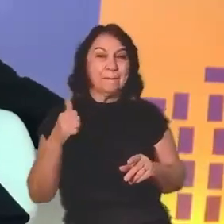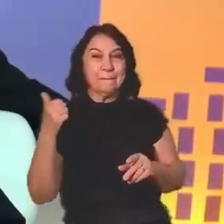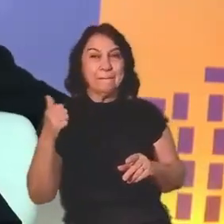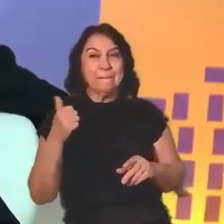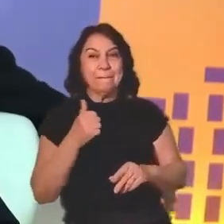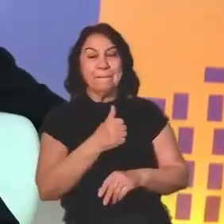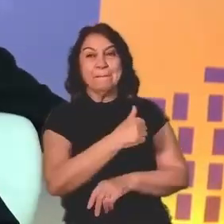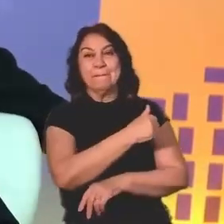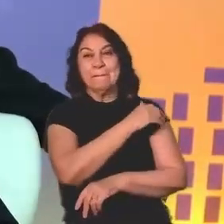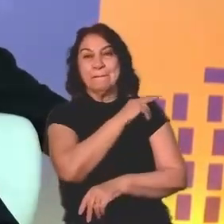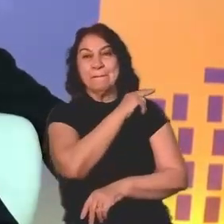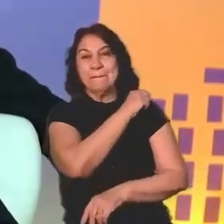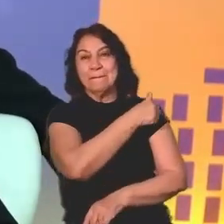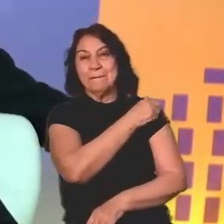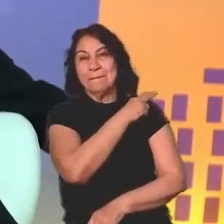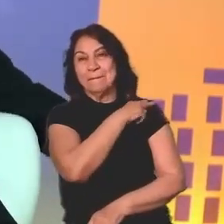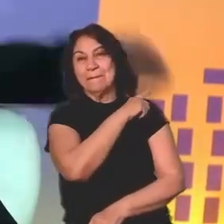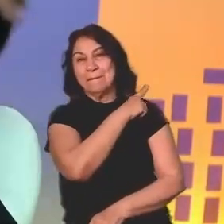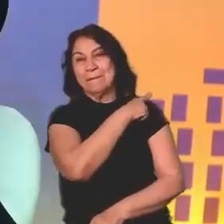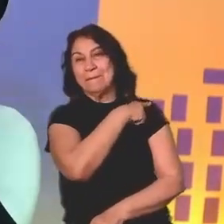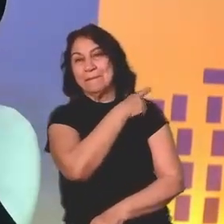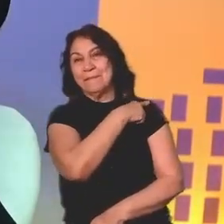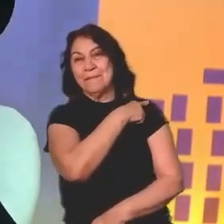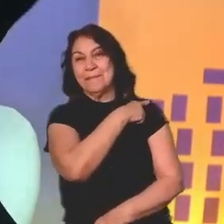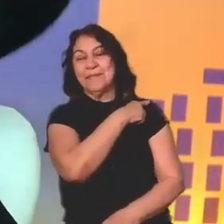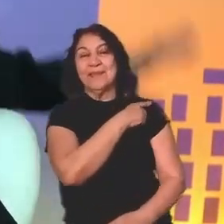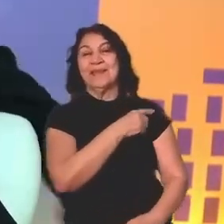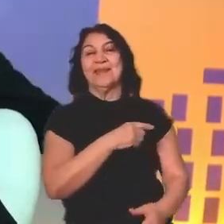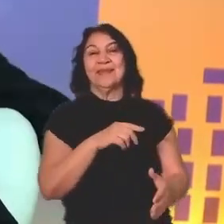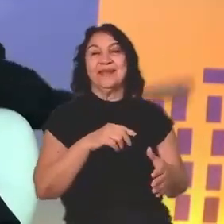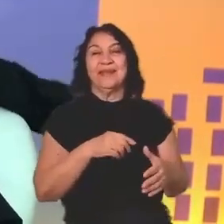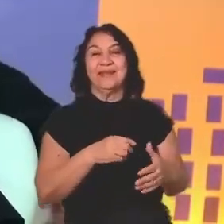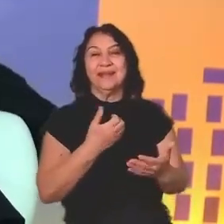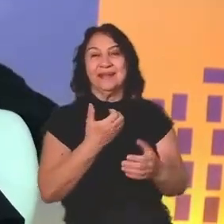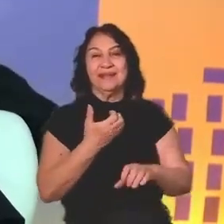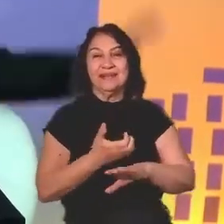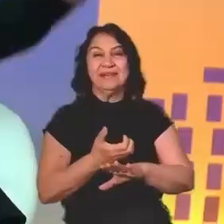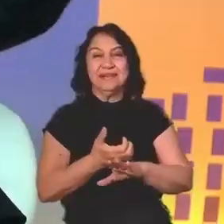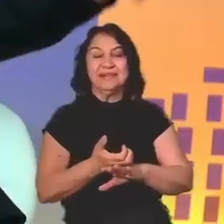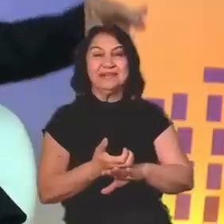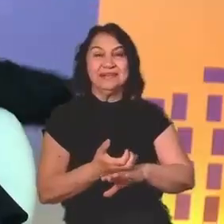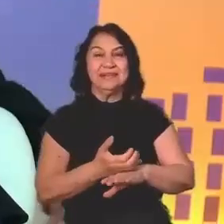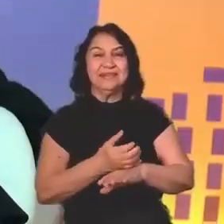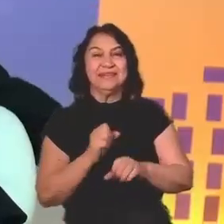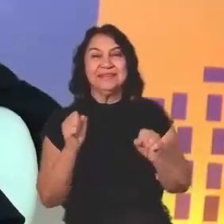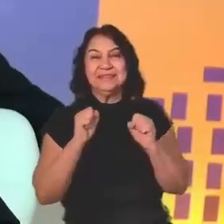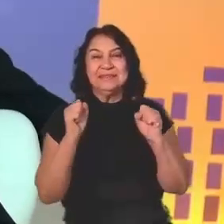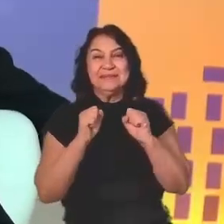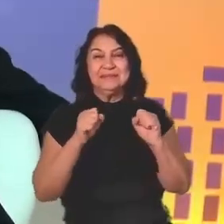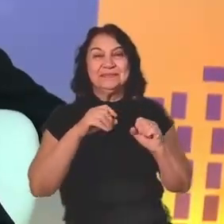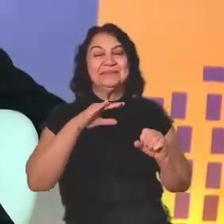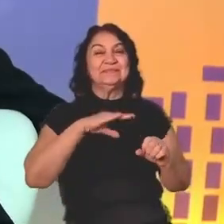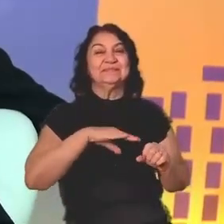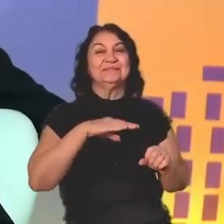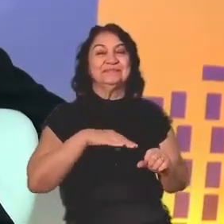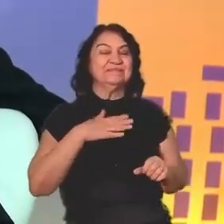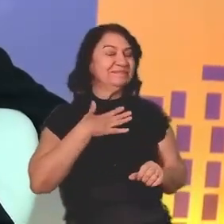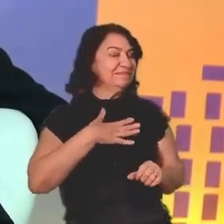que falava, né? Então, eu gostava. A matéria que eu mais adorava, e gosto até hoje, era o